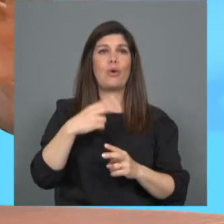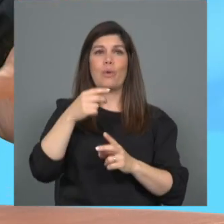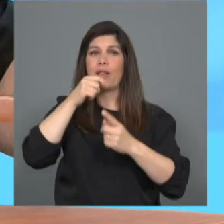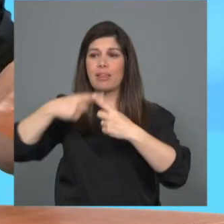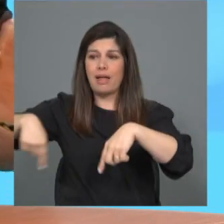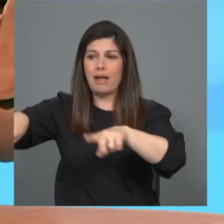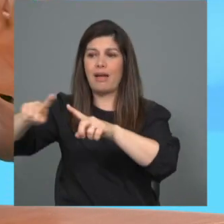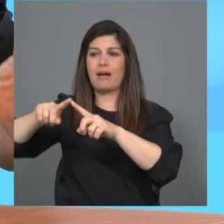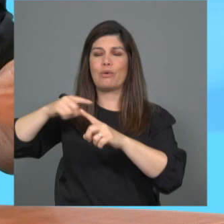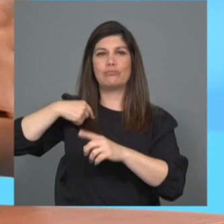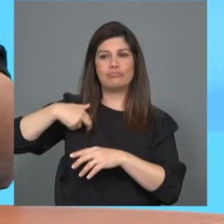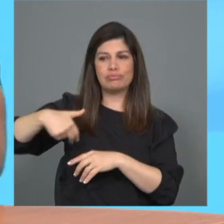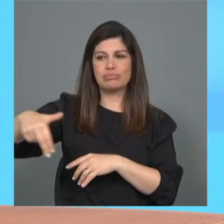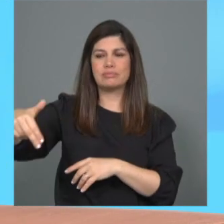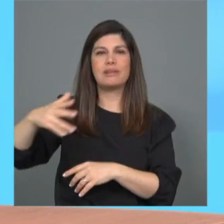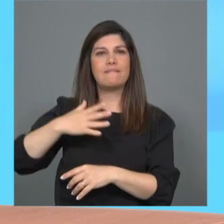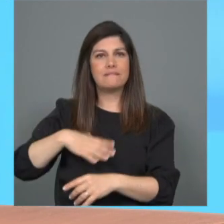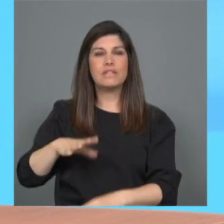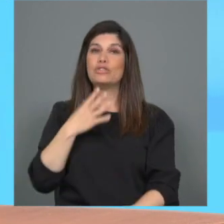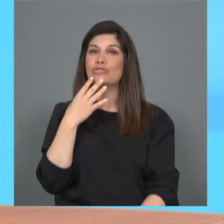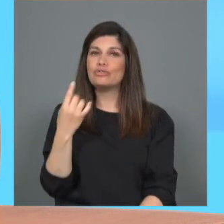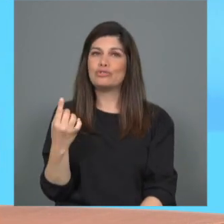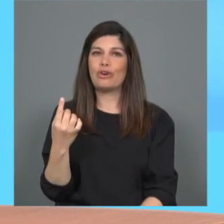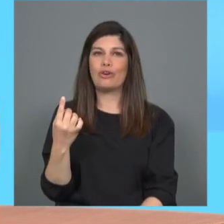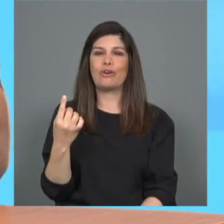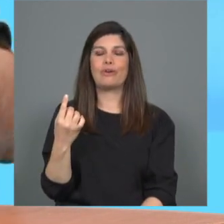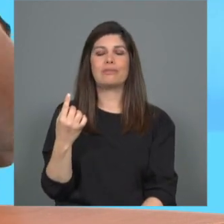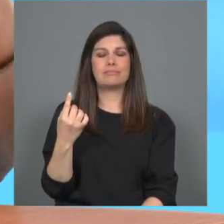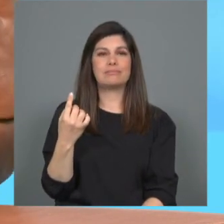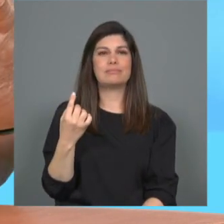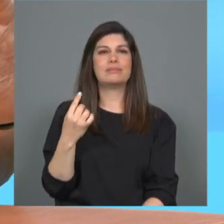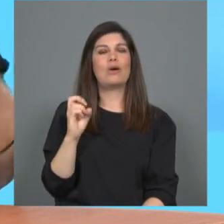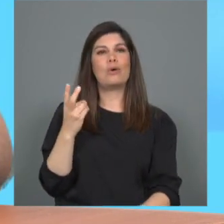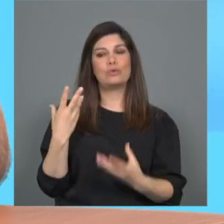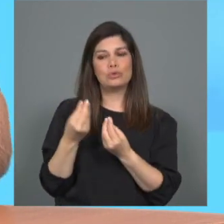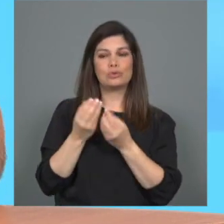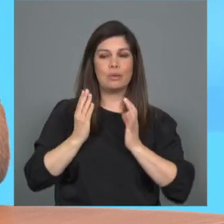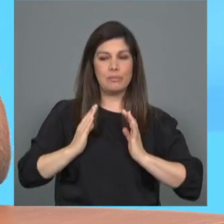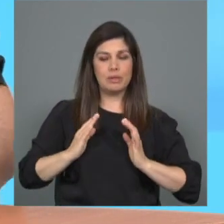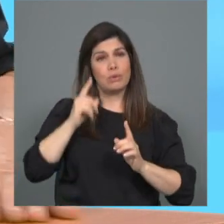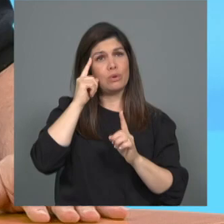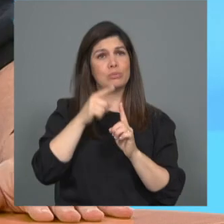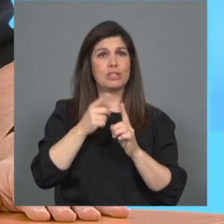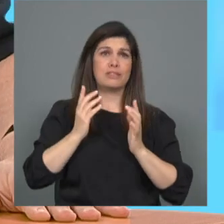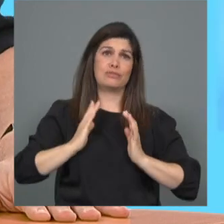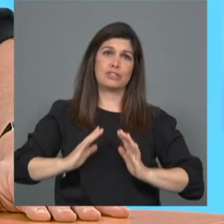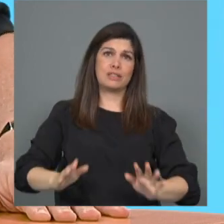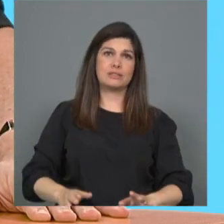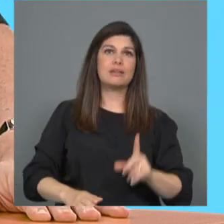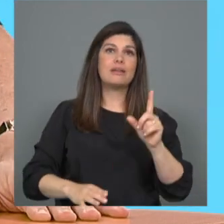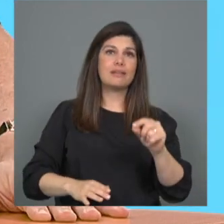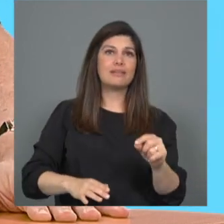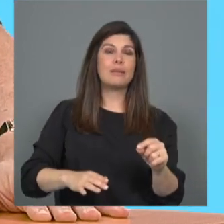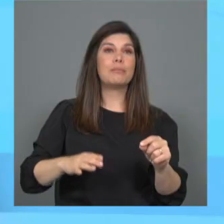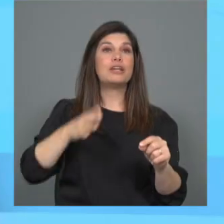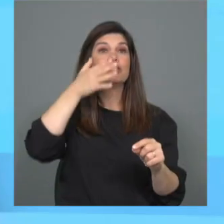estar isolado, sozinho, ou só com os seus amigos. Não é? Descanso. Até férias no estrangeiro. É